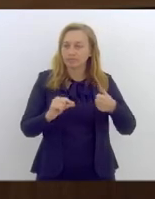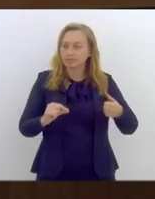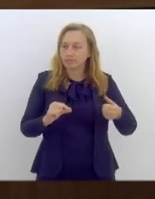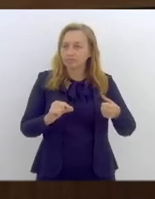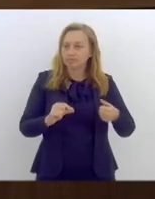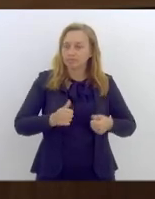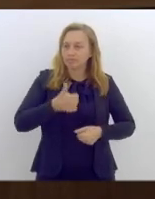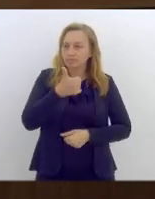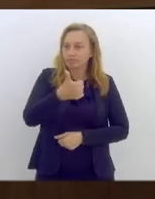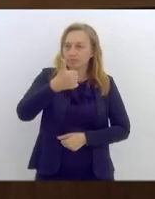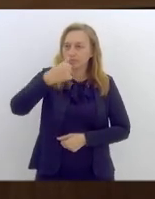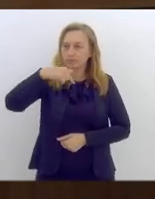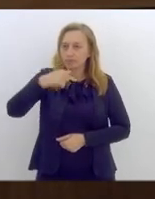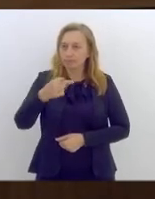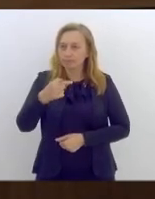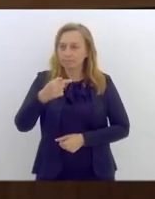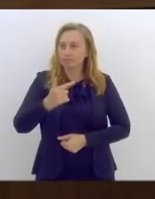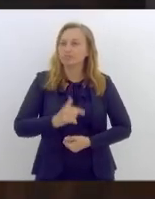17